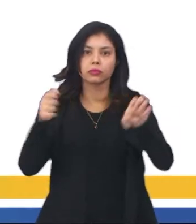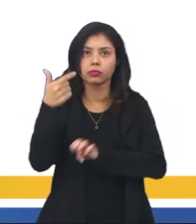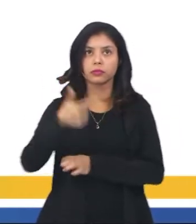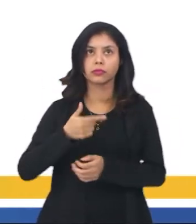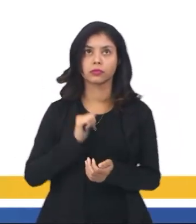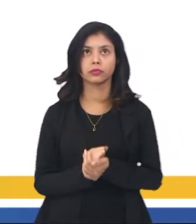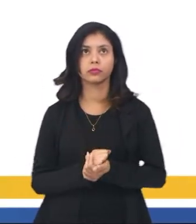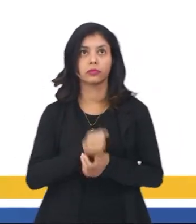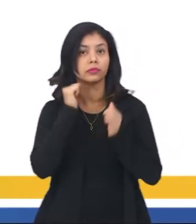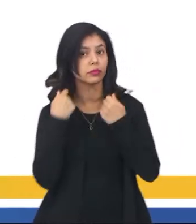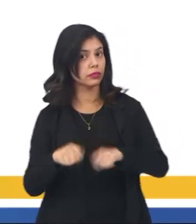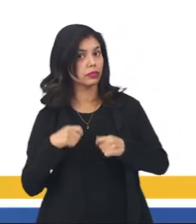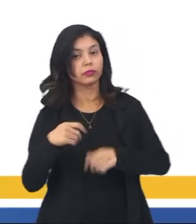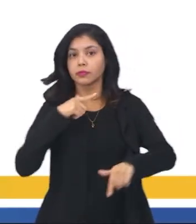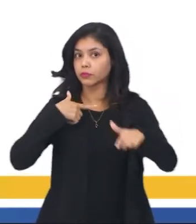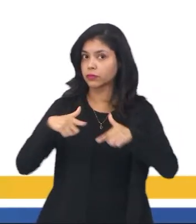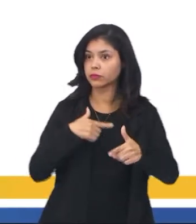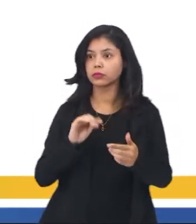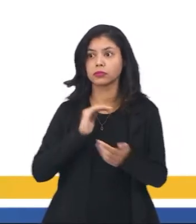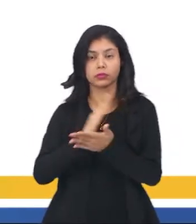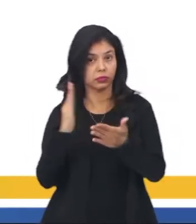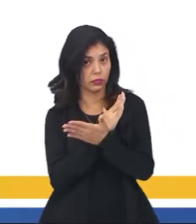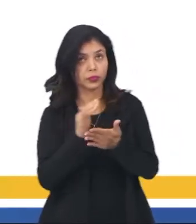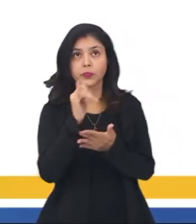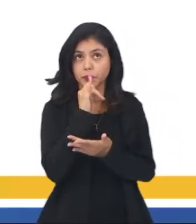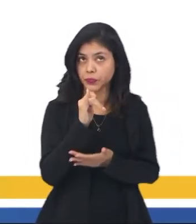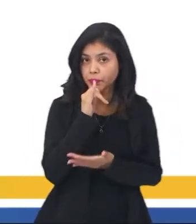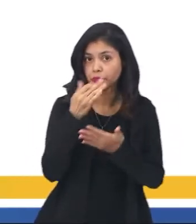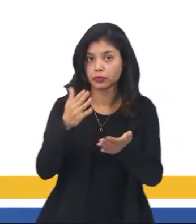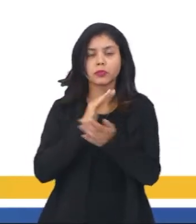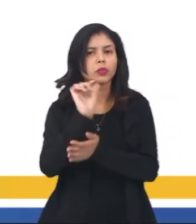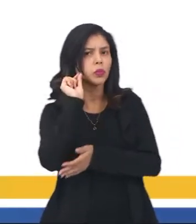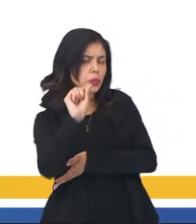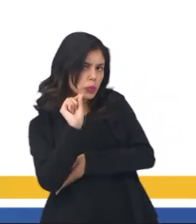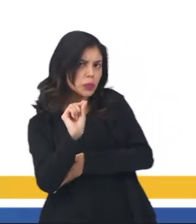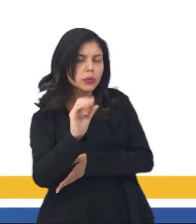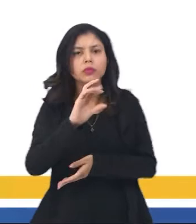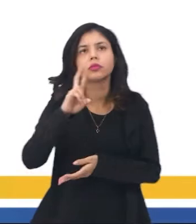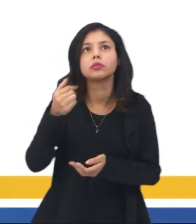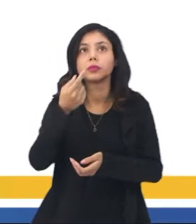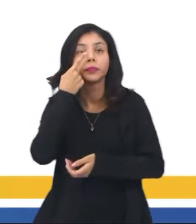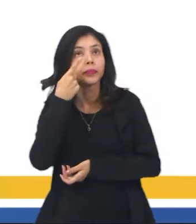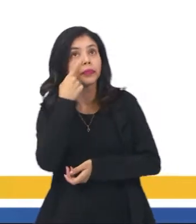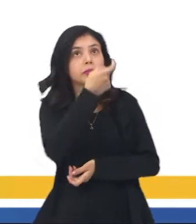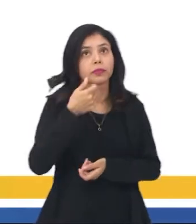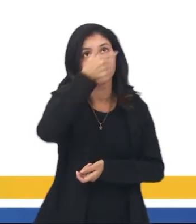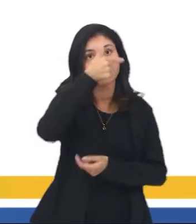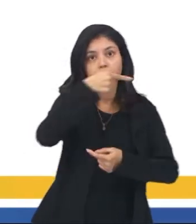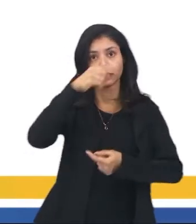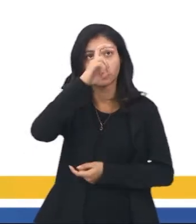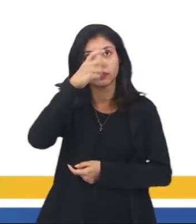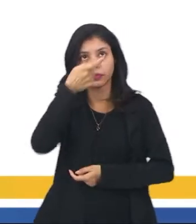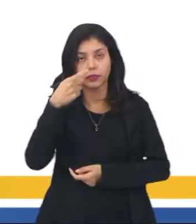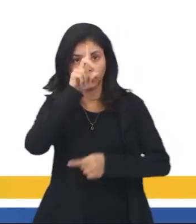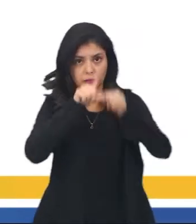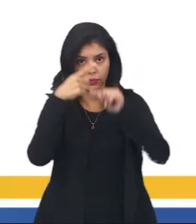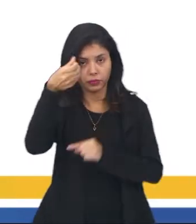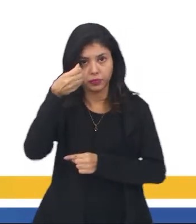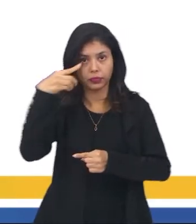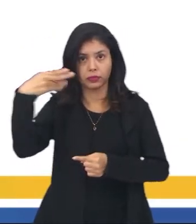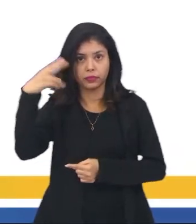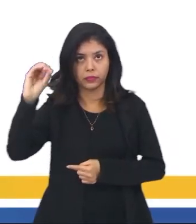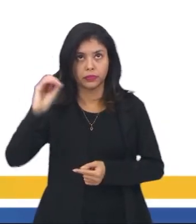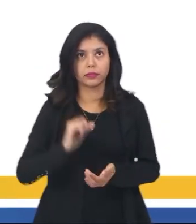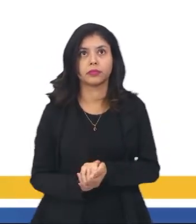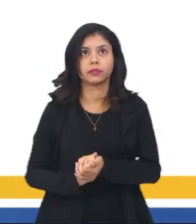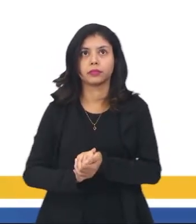grau, que você precisa trabalhar com alguns exemplos para entender quem são os coeficientes. Então, veja aqui em x² menos 5x mais 6 igual a